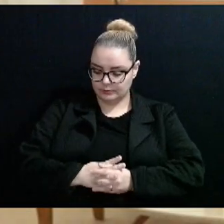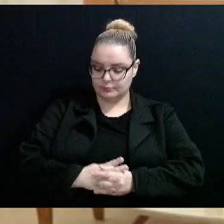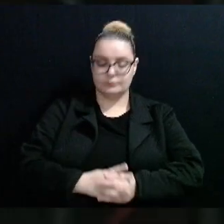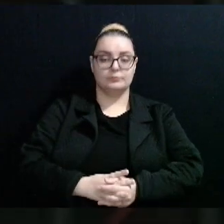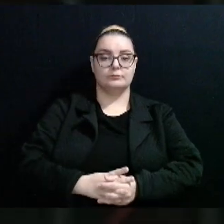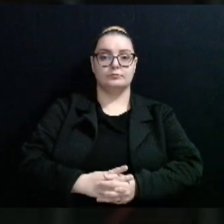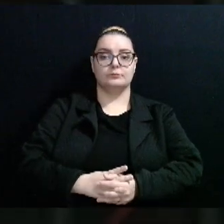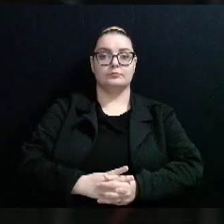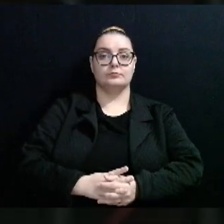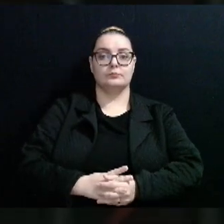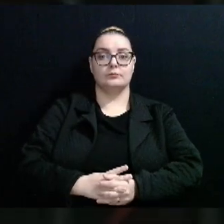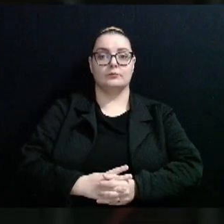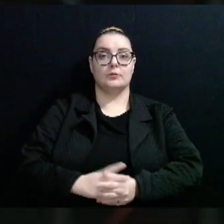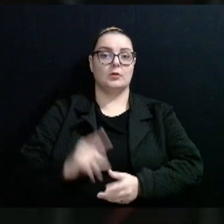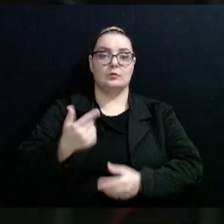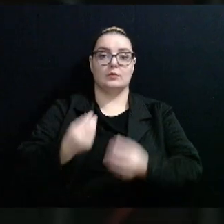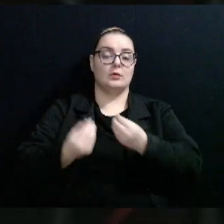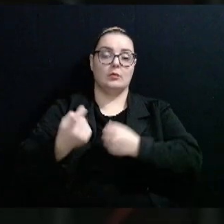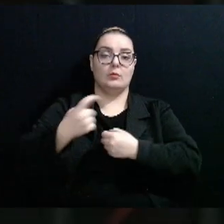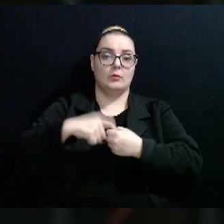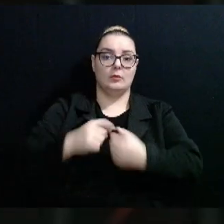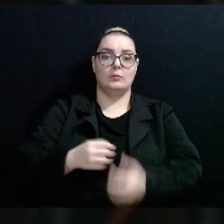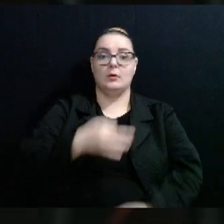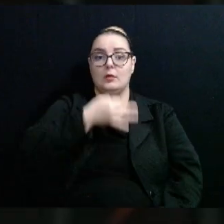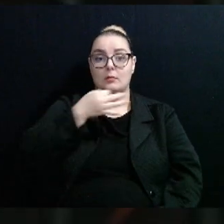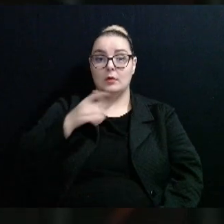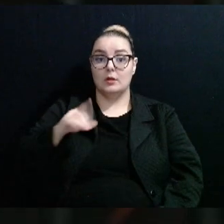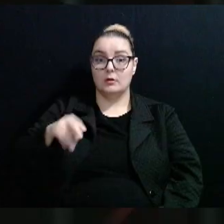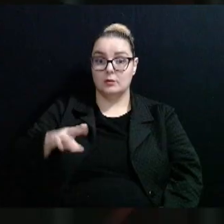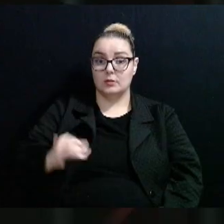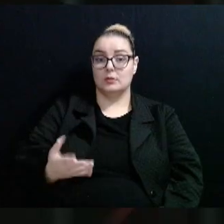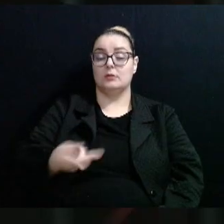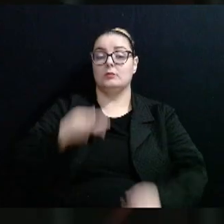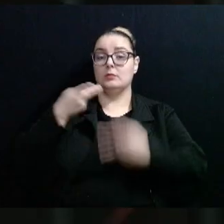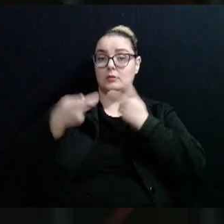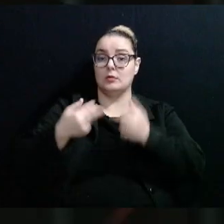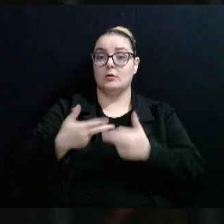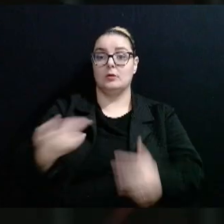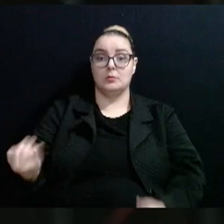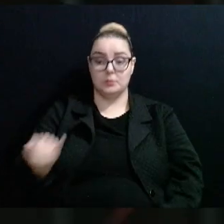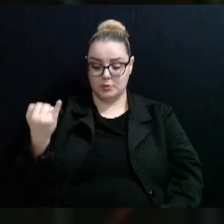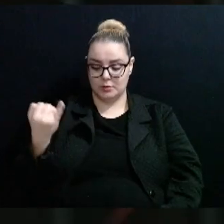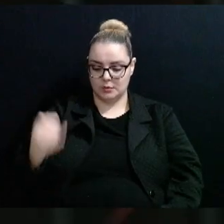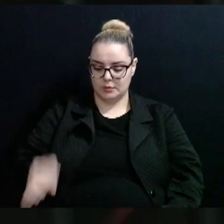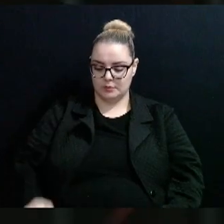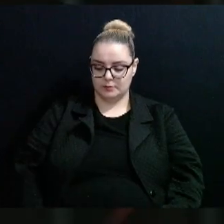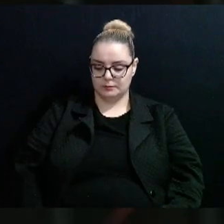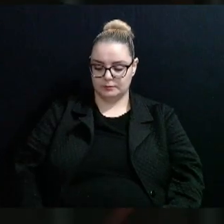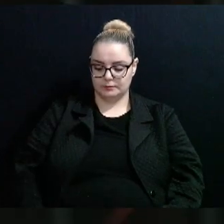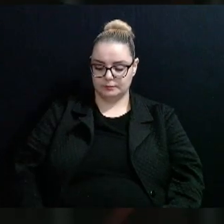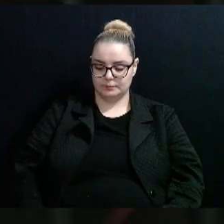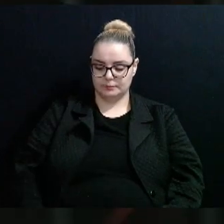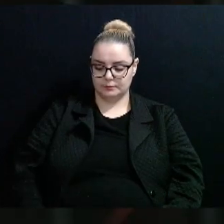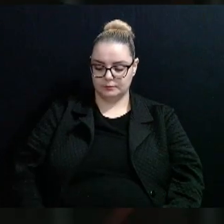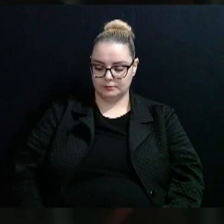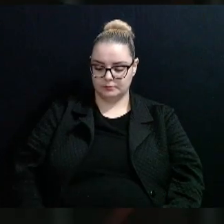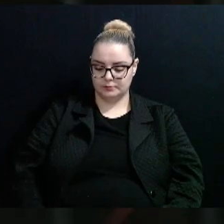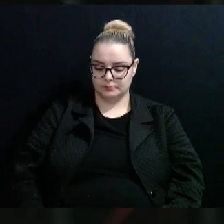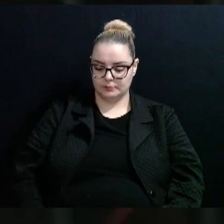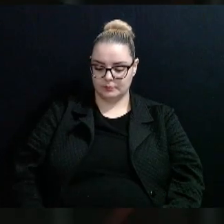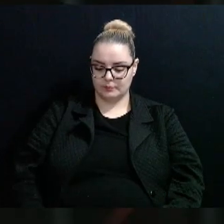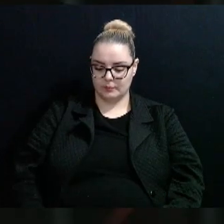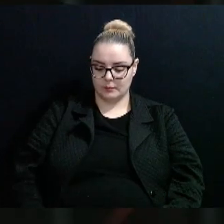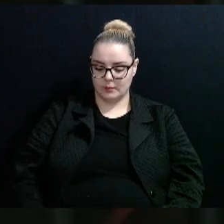Perfeito, Dani. Agora, você trouxe algo bem interessante referente aos pais, né? A família desse